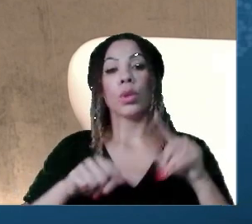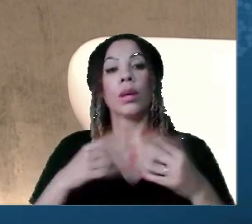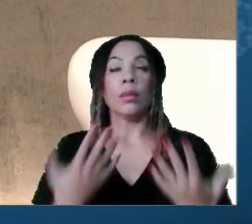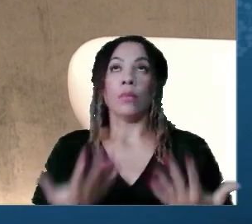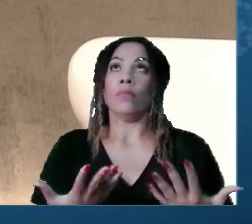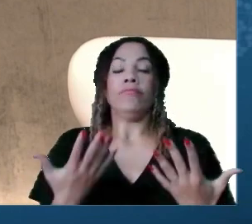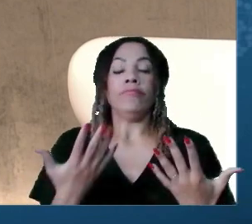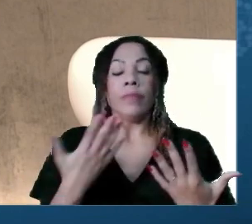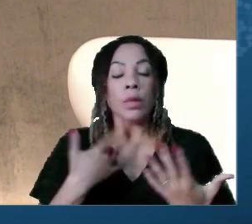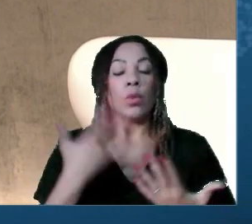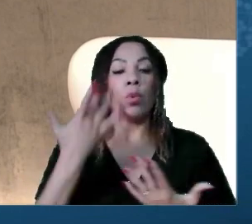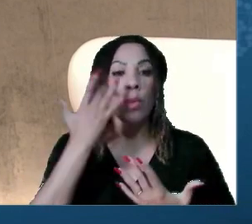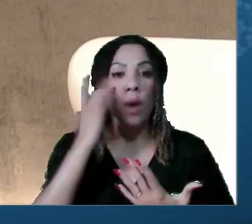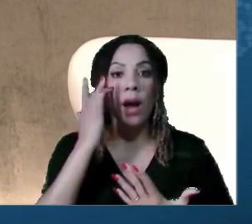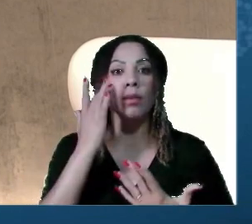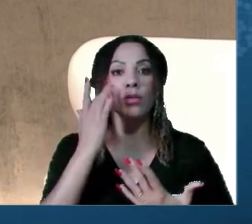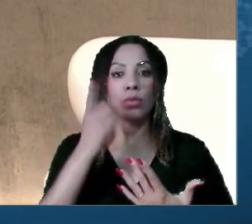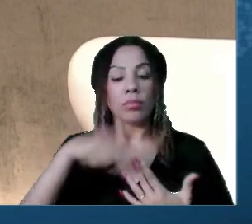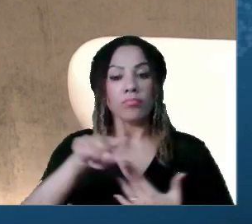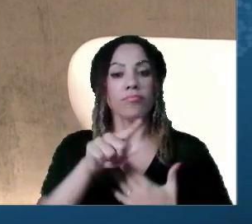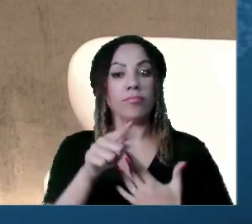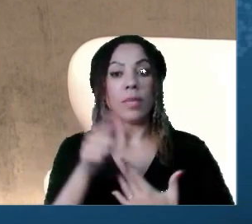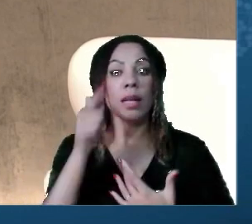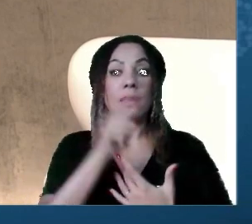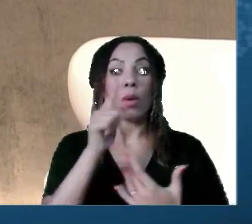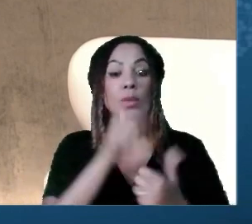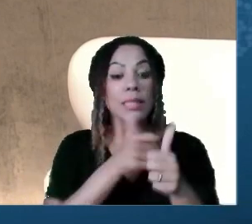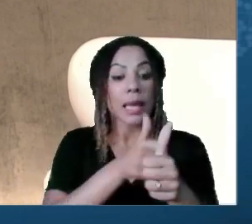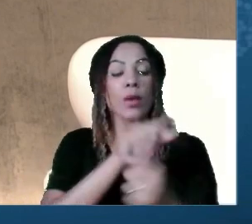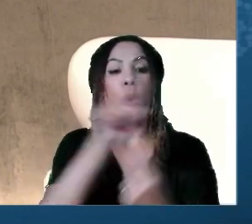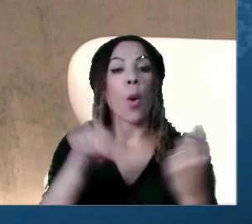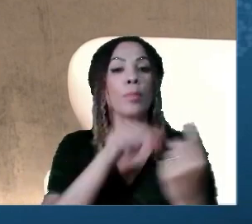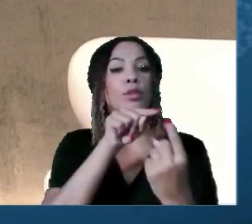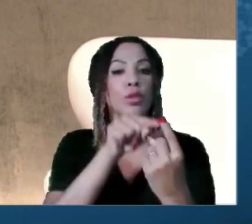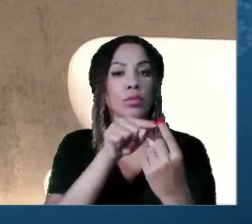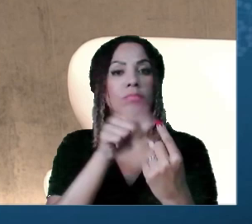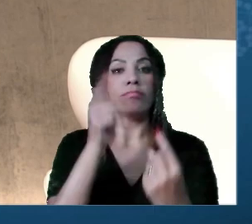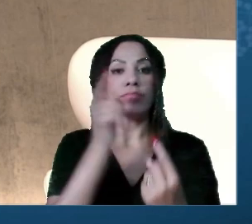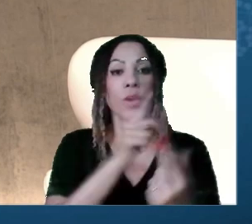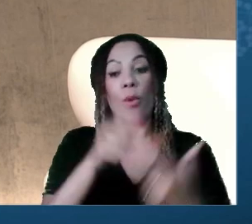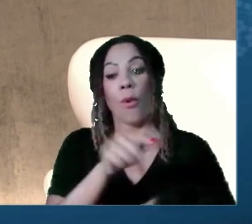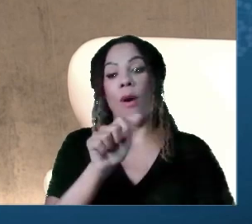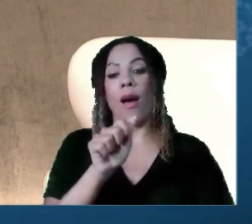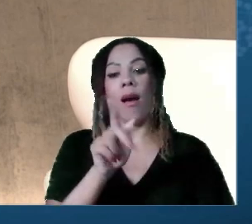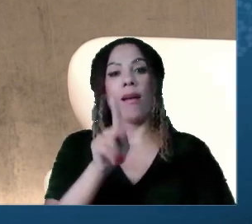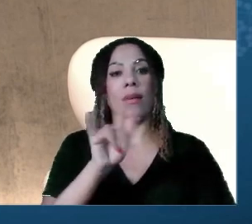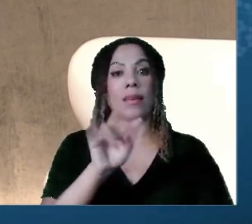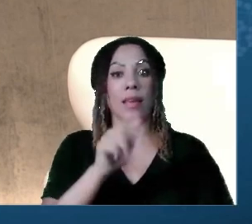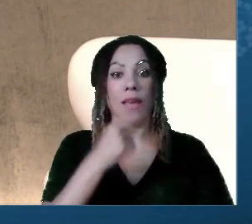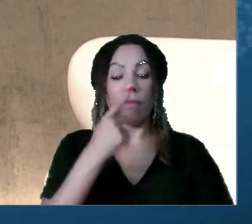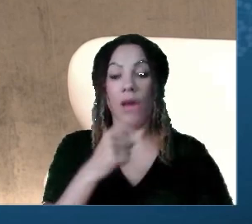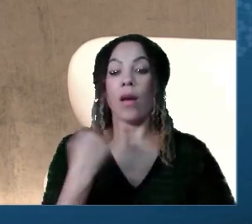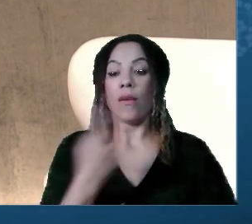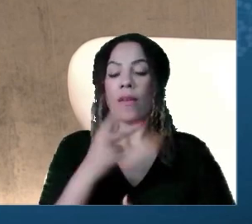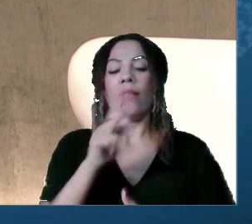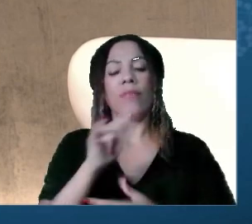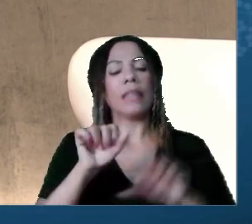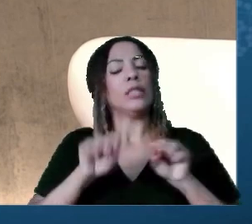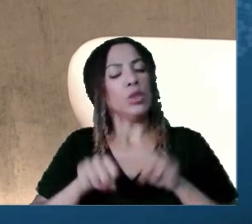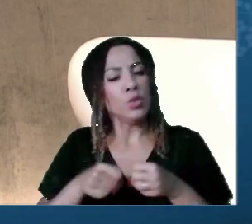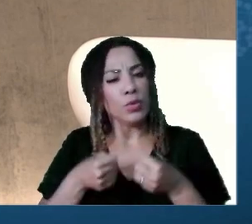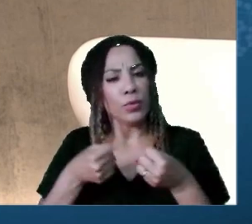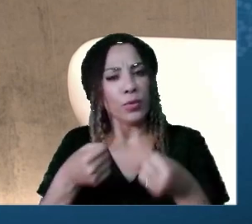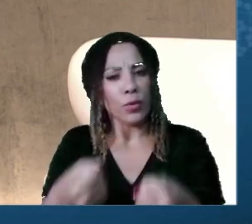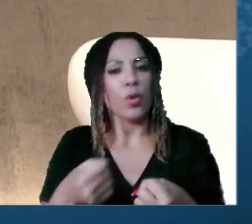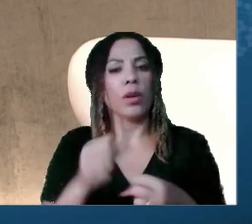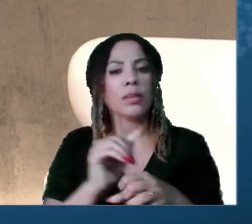acho que está cumprindo todos os objetivos que a gente gostaria, e, como a doutora Kira falou, nós vamos nos esforçar para